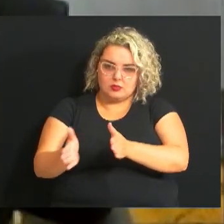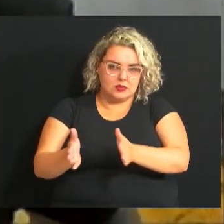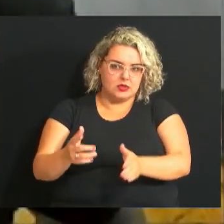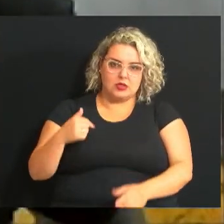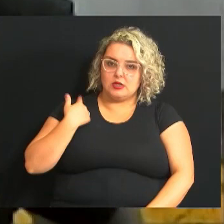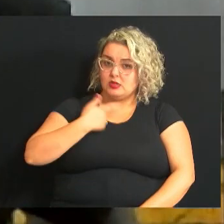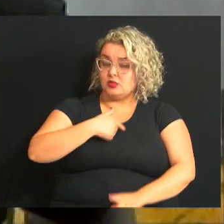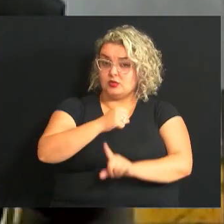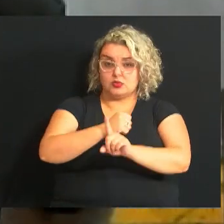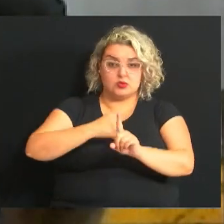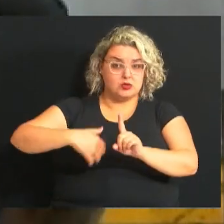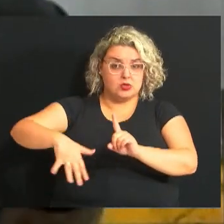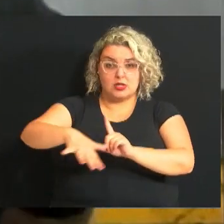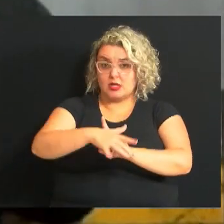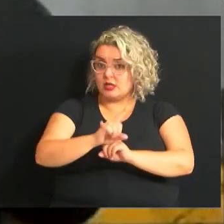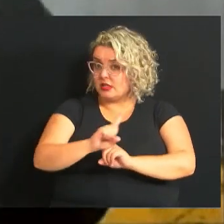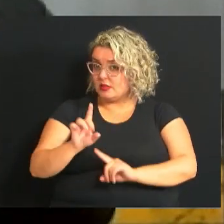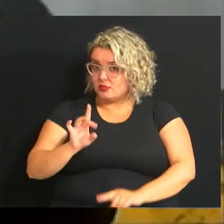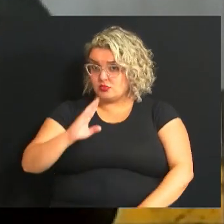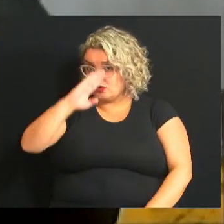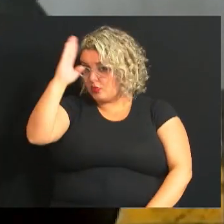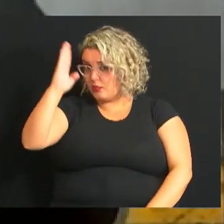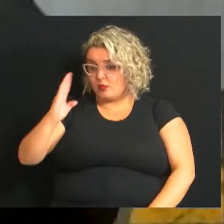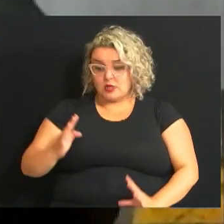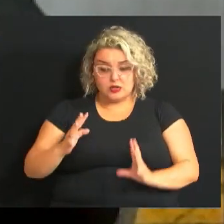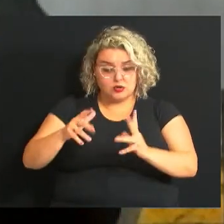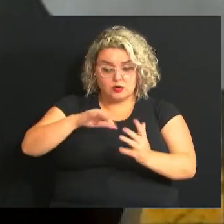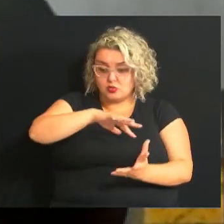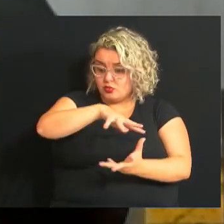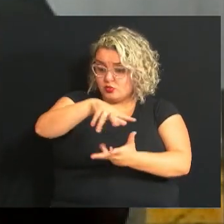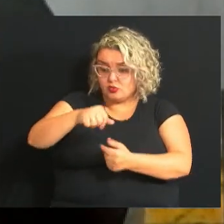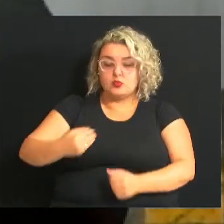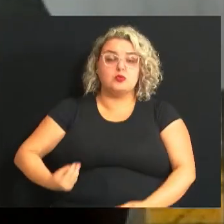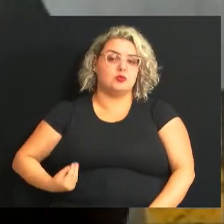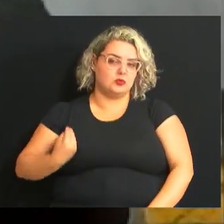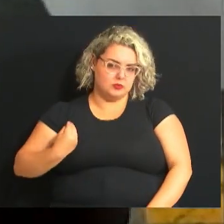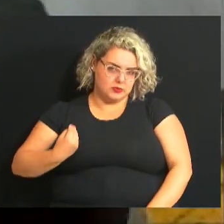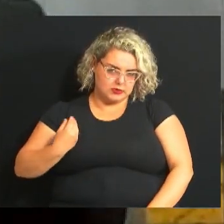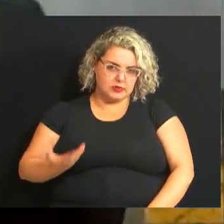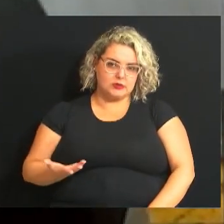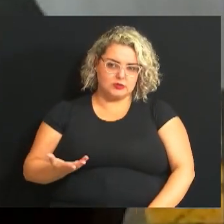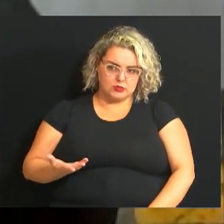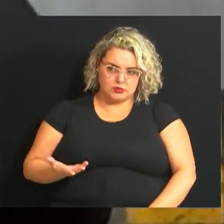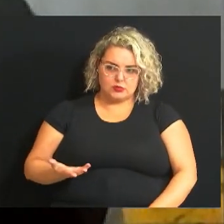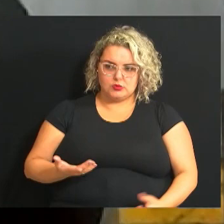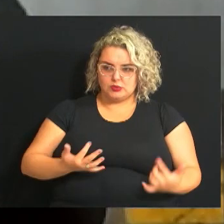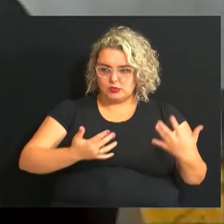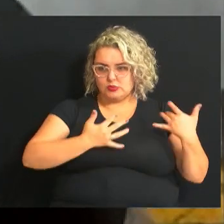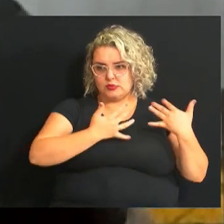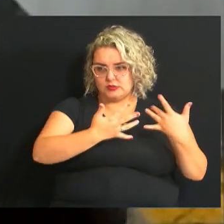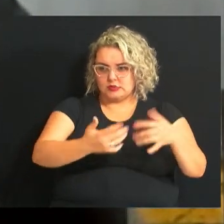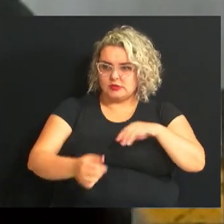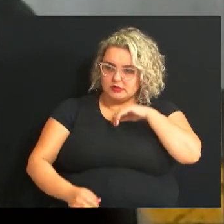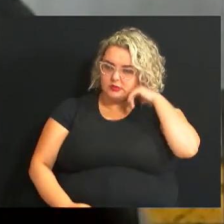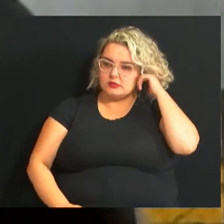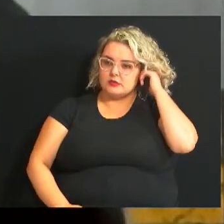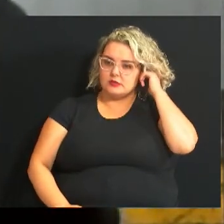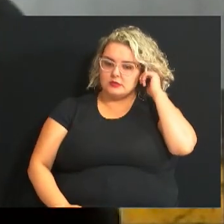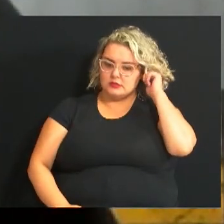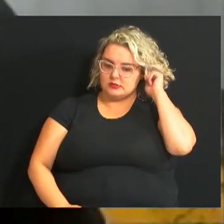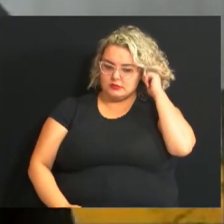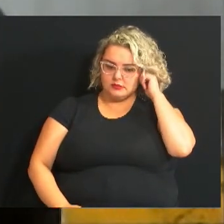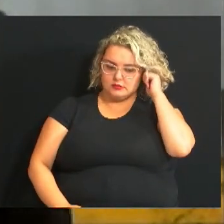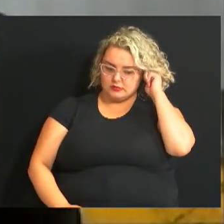não só brasileira, né, mas mundial, estava vivendo aí, né, nos últimos anos. E você,